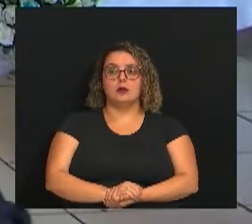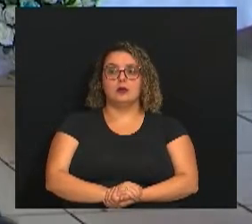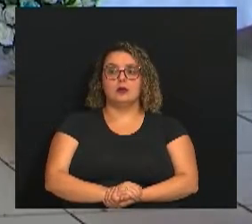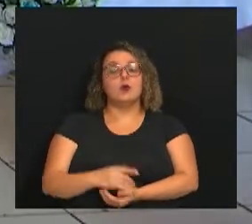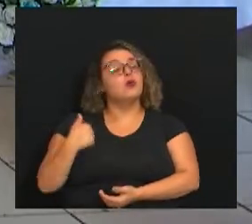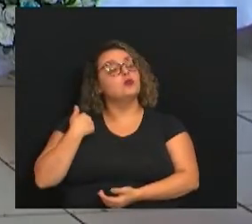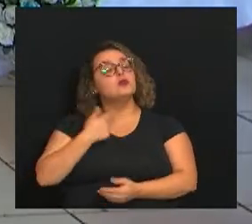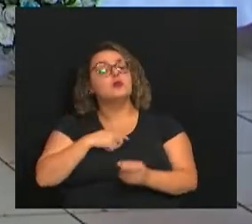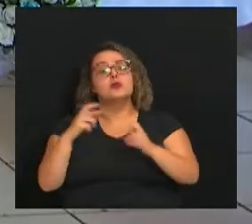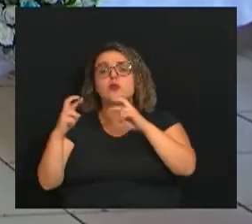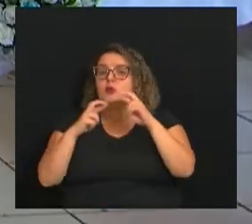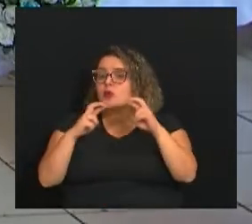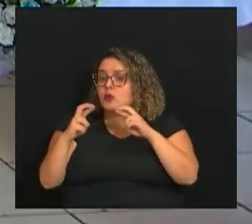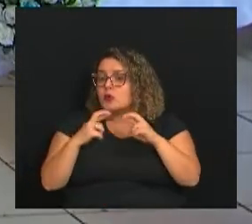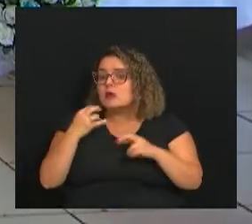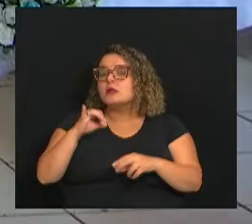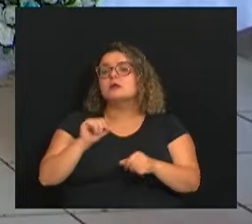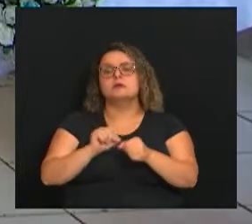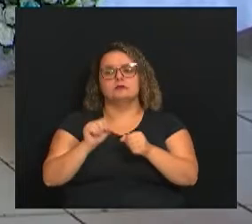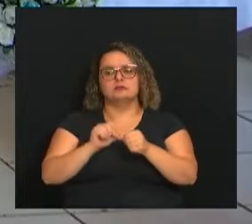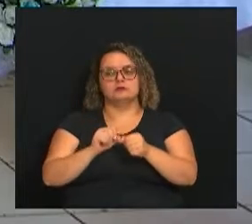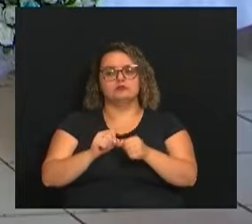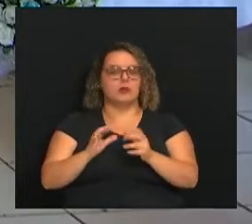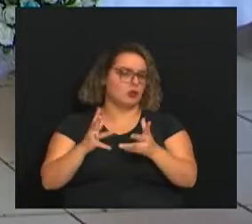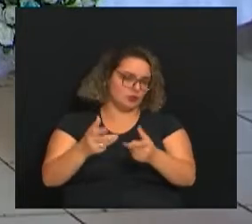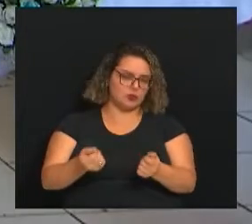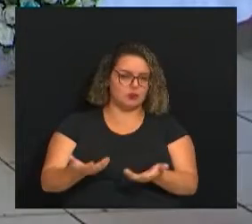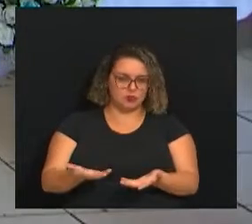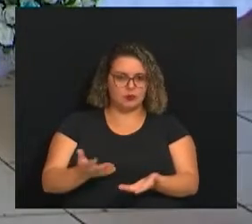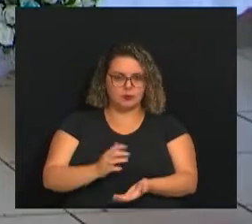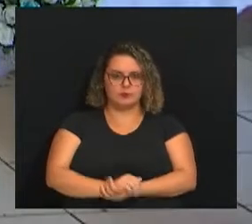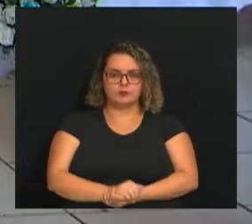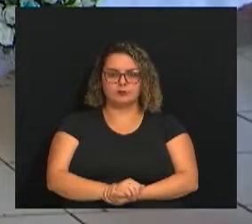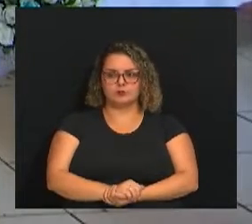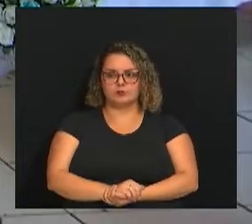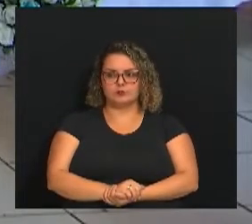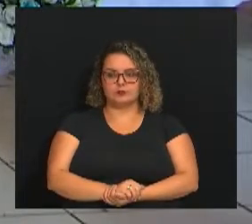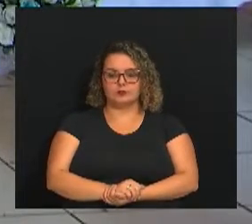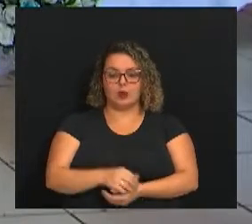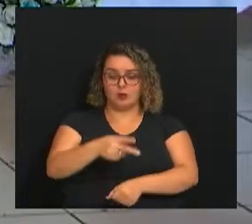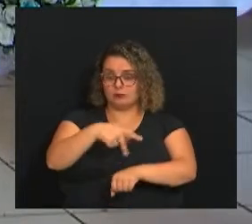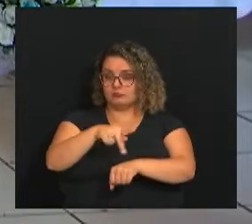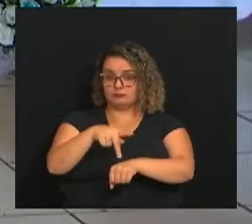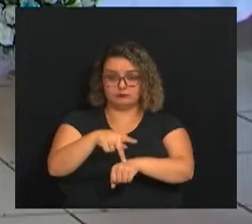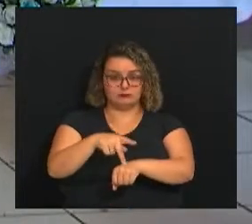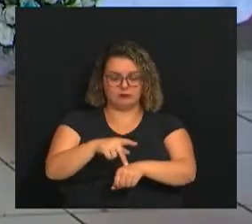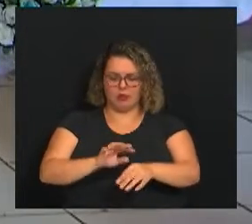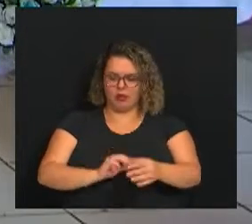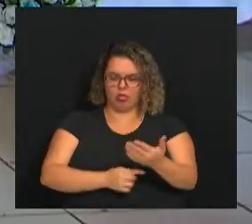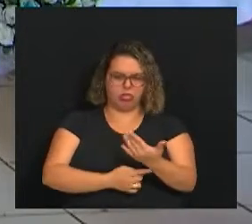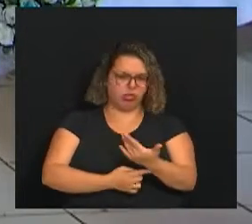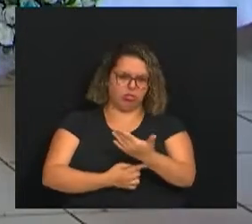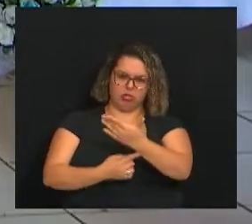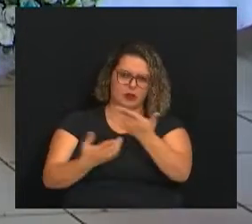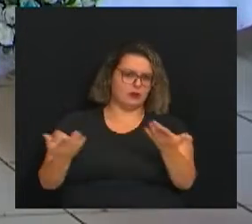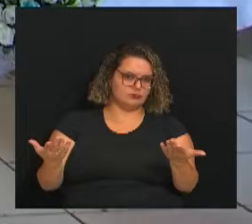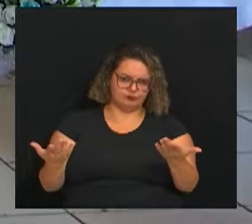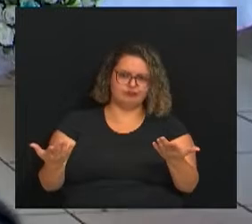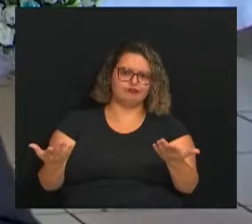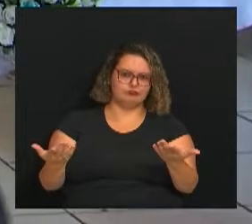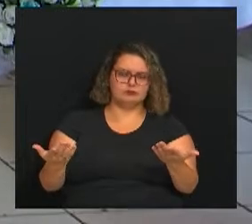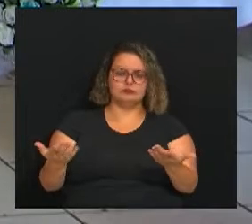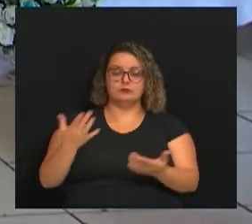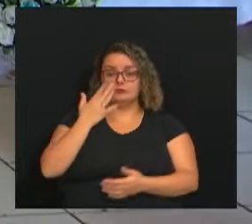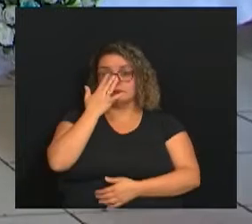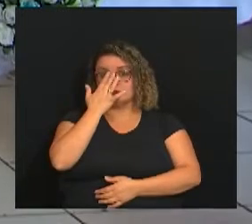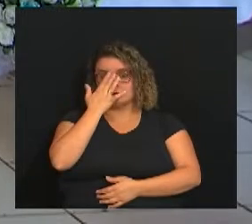vendo se a gente faz essa integração. Nós estamos hoje num país altamente tecnológico, o Brasil. Falar